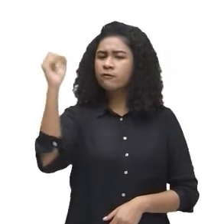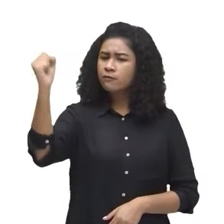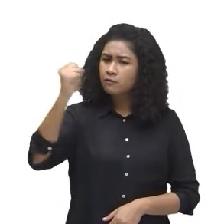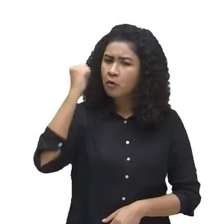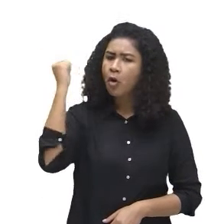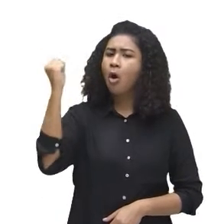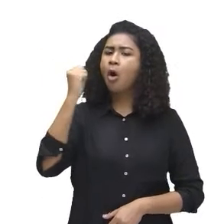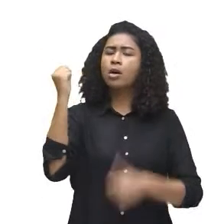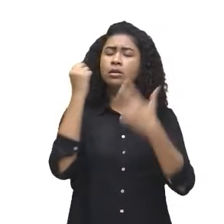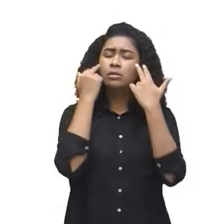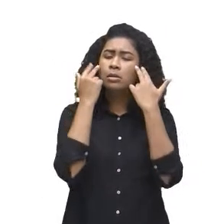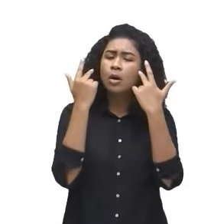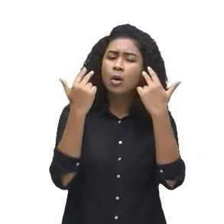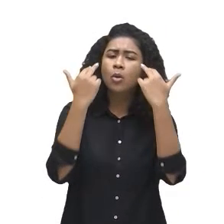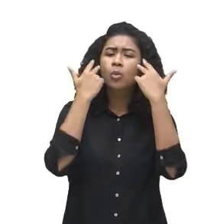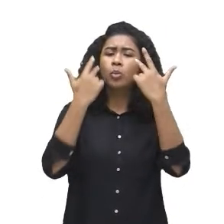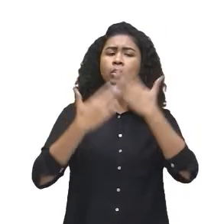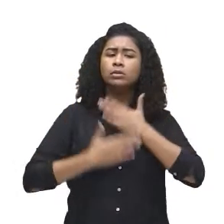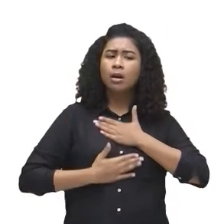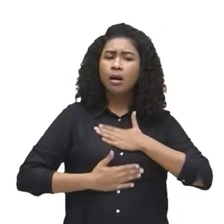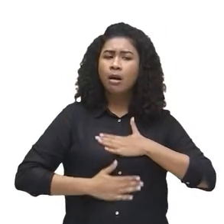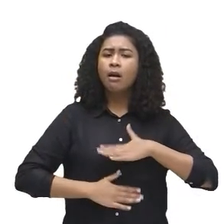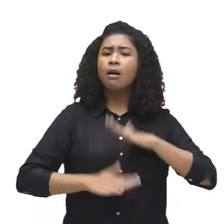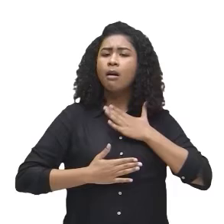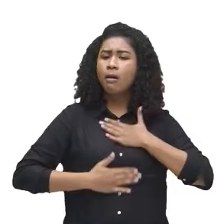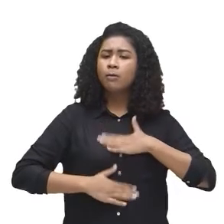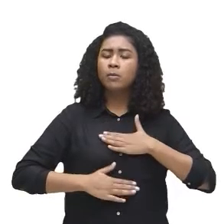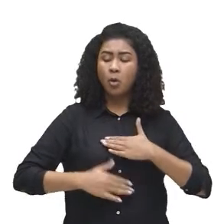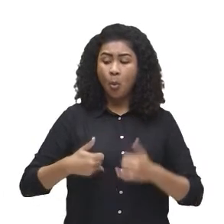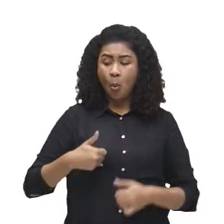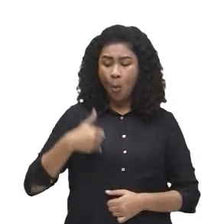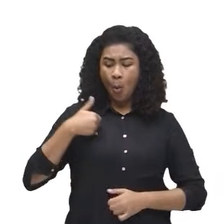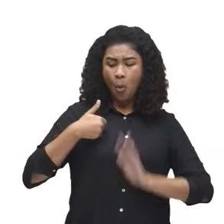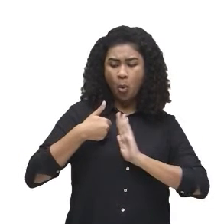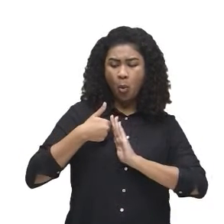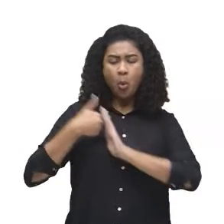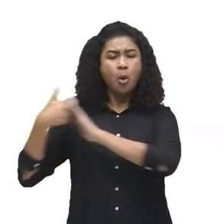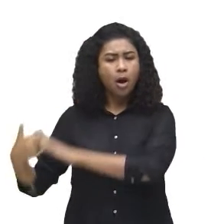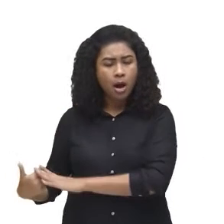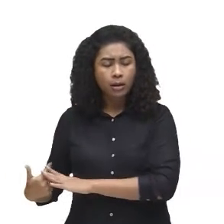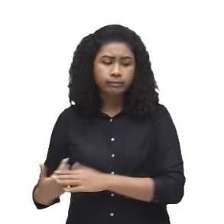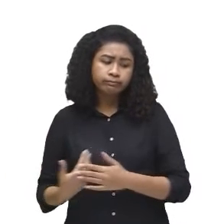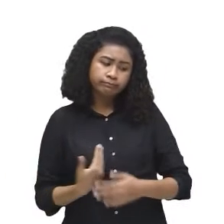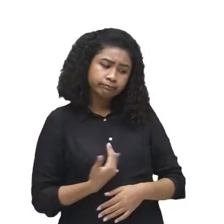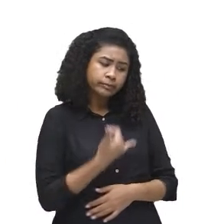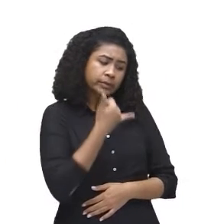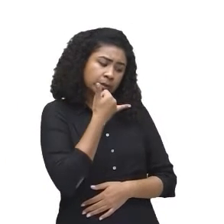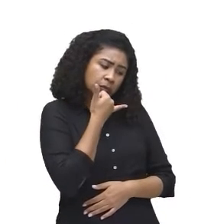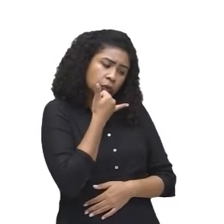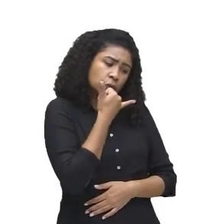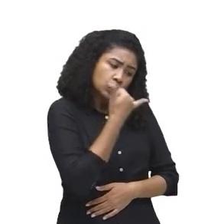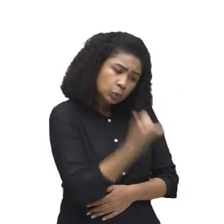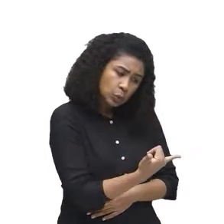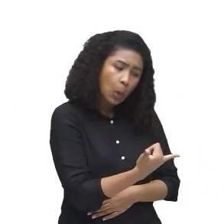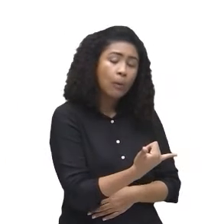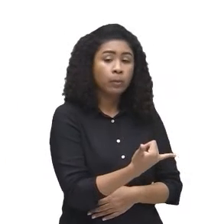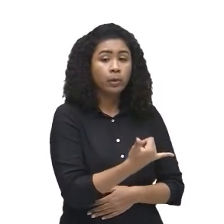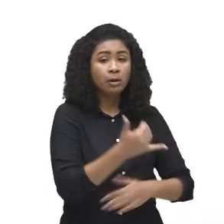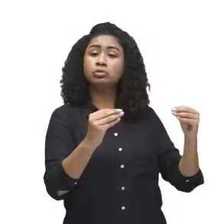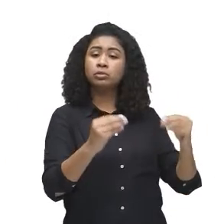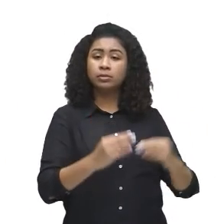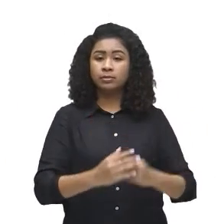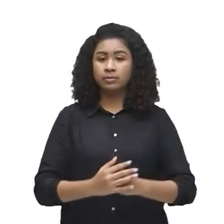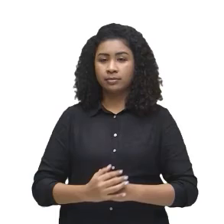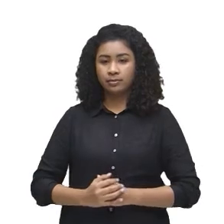tranquila. Às vezes, deixar o orgulho de lado e pedir desculpas é a melhor forma de lidar com um